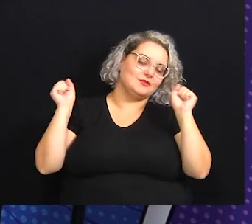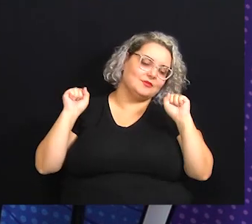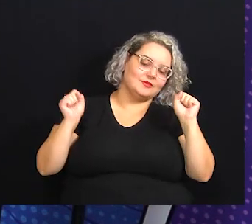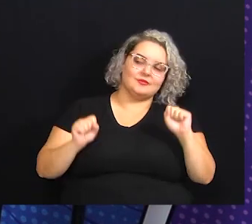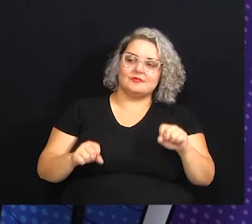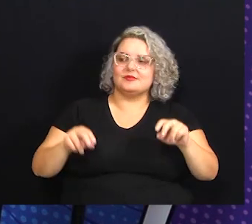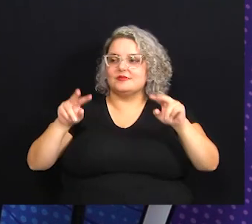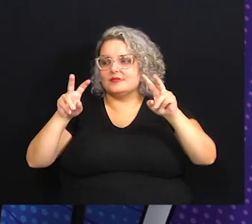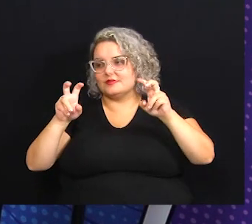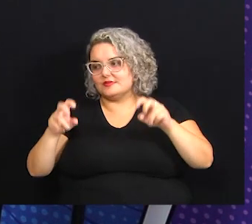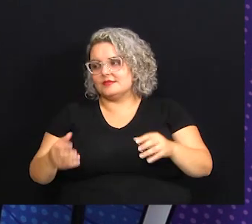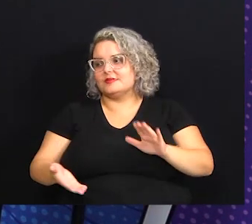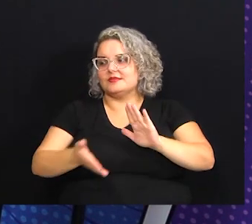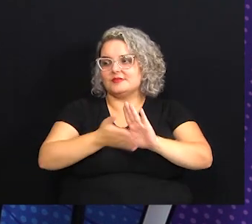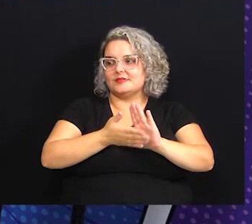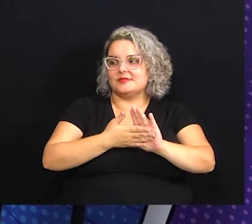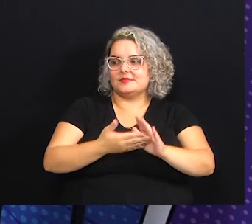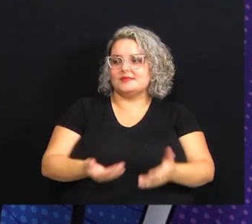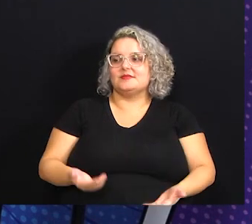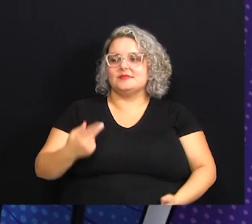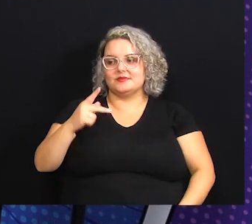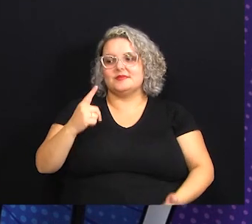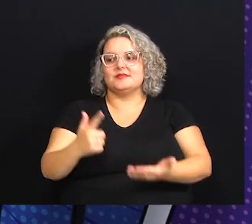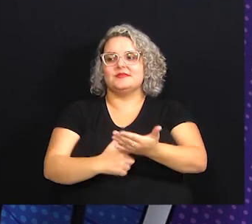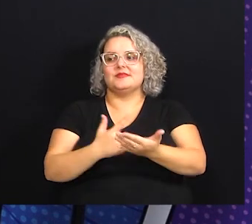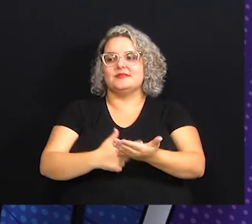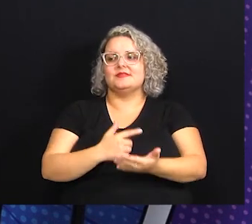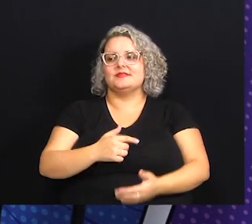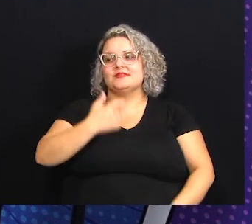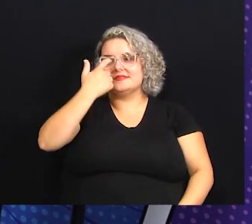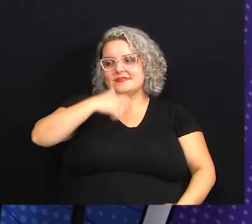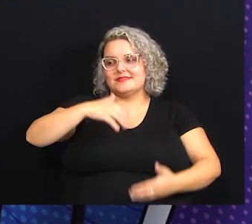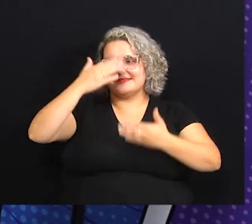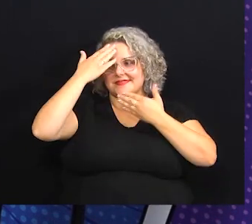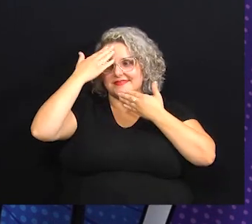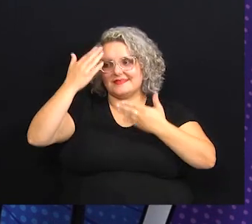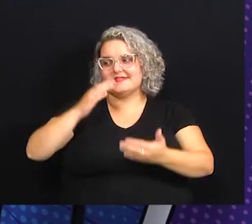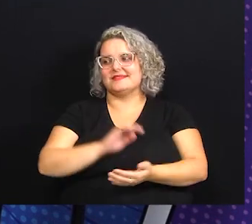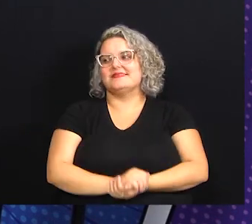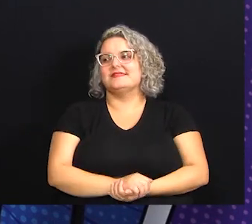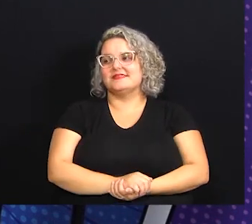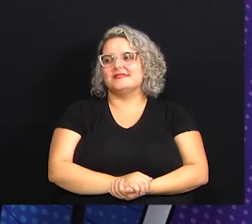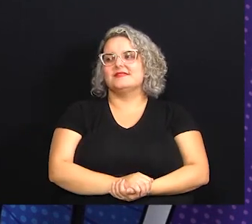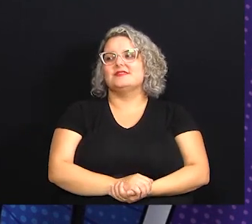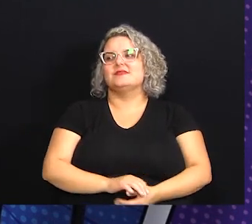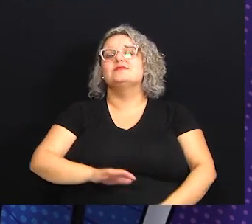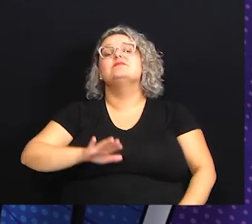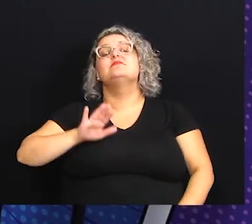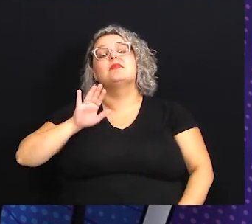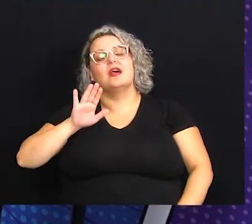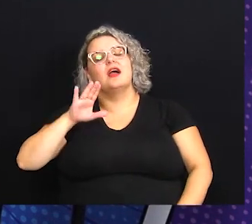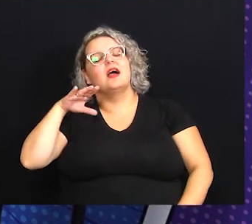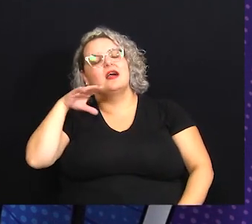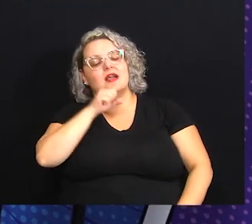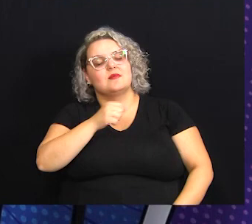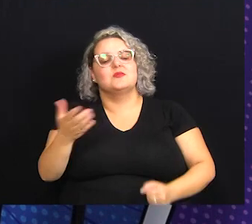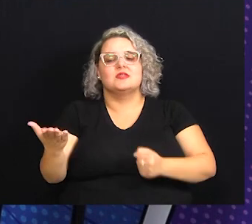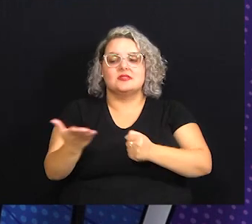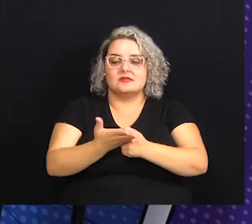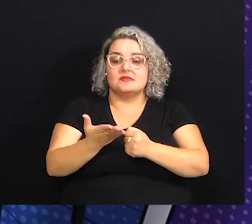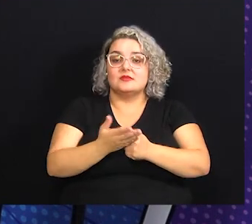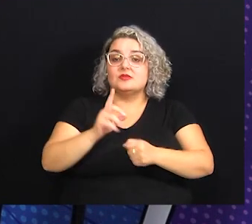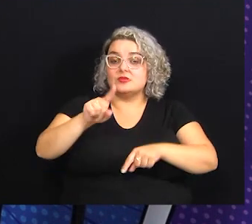adorou a sua temática, a sua proposta aí, o seu livro. Eu que agradeço. Então a gente vai para um